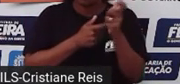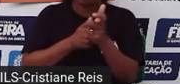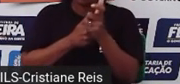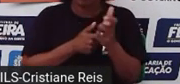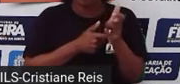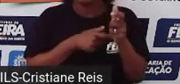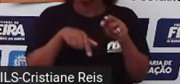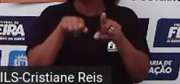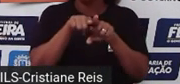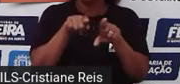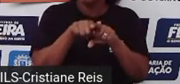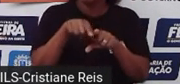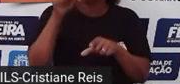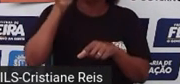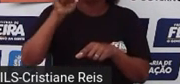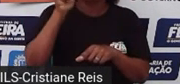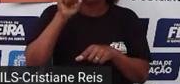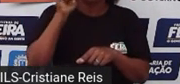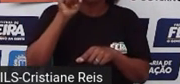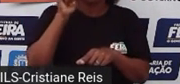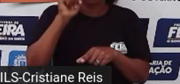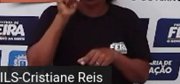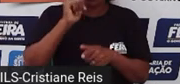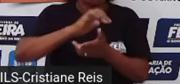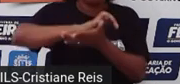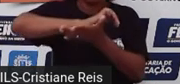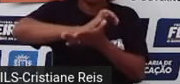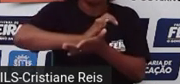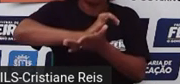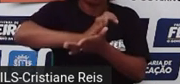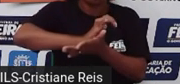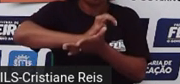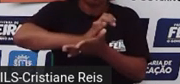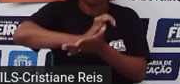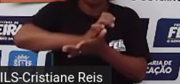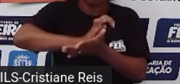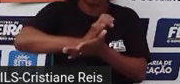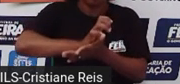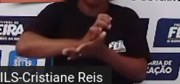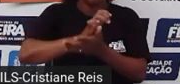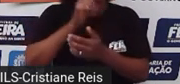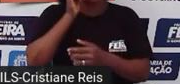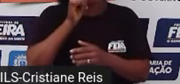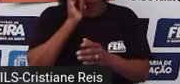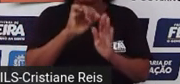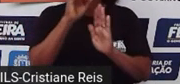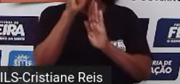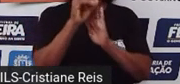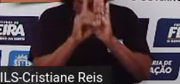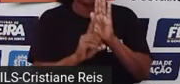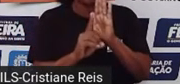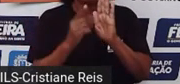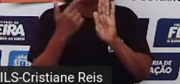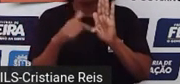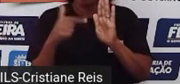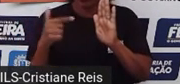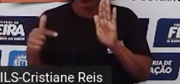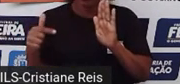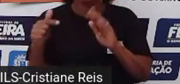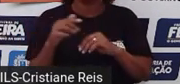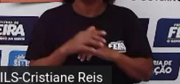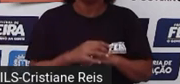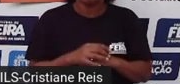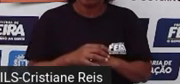poder feminino né que praticamente as mulheres elas não tem os direitos aí então é/um